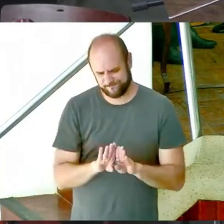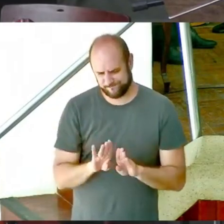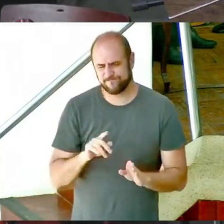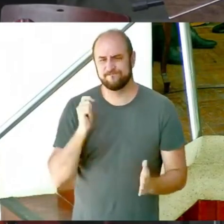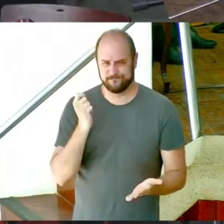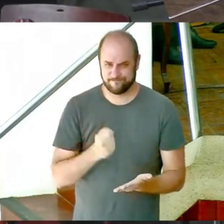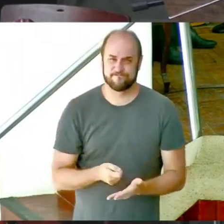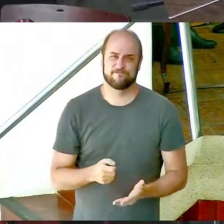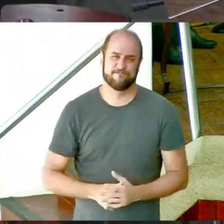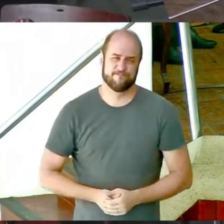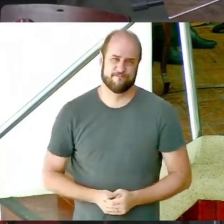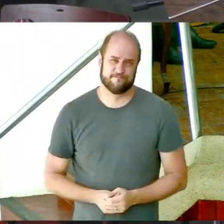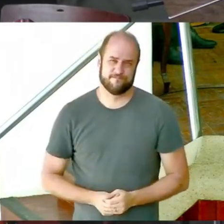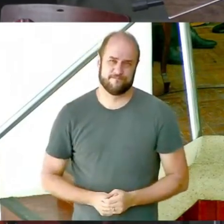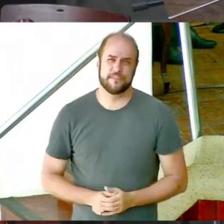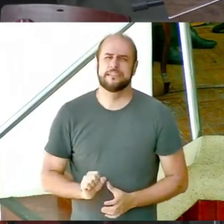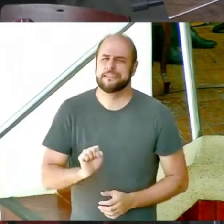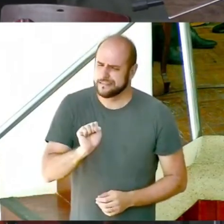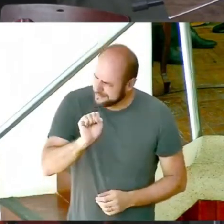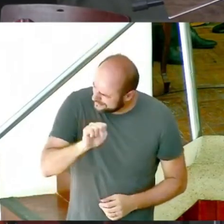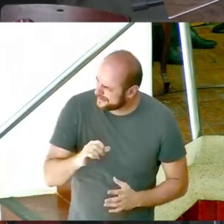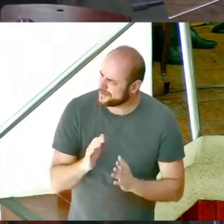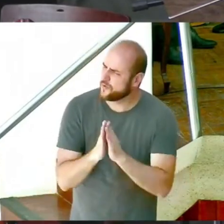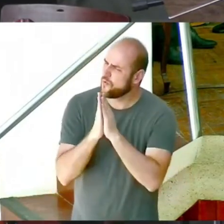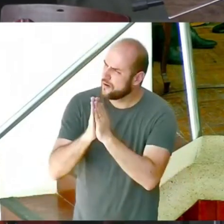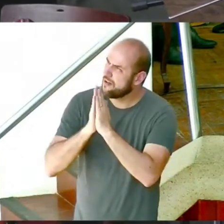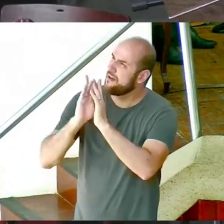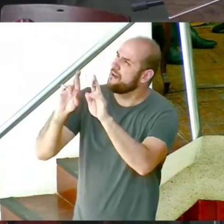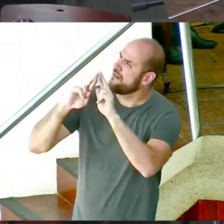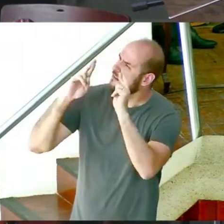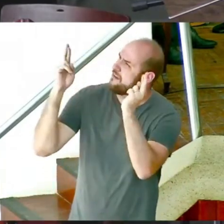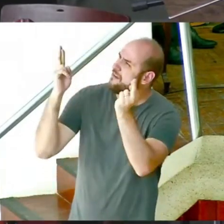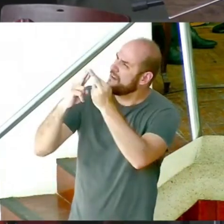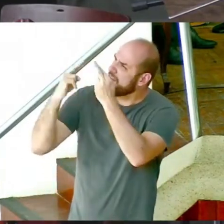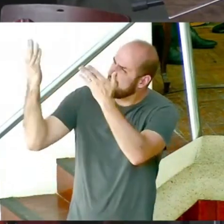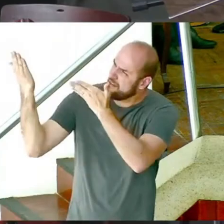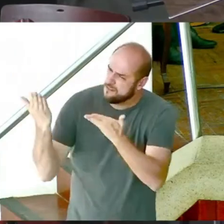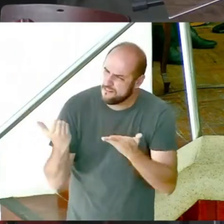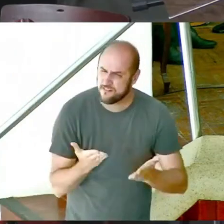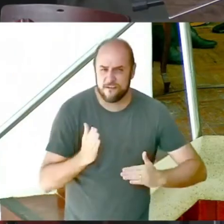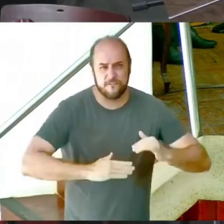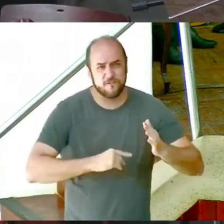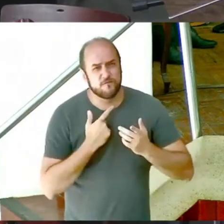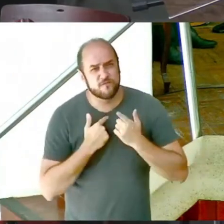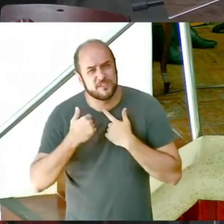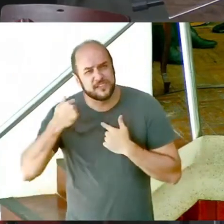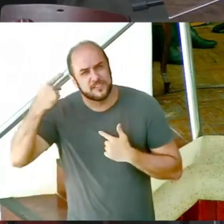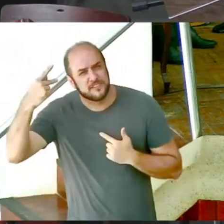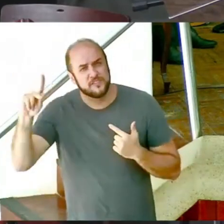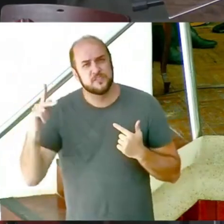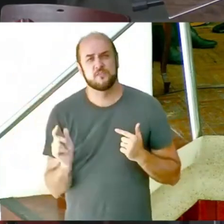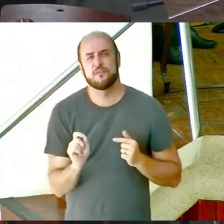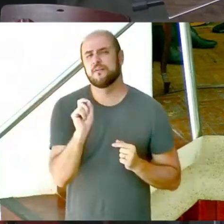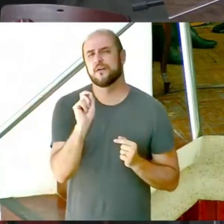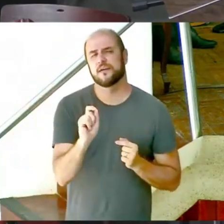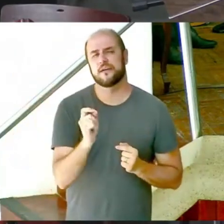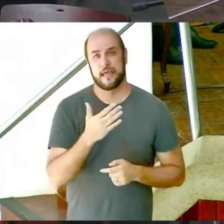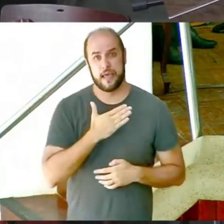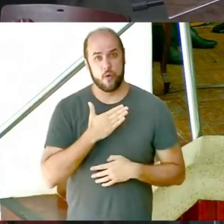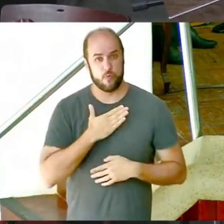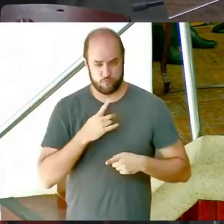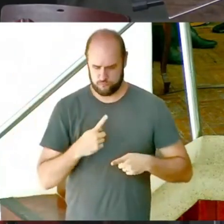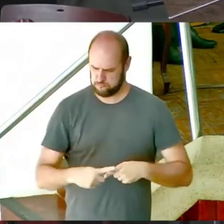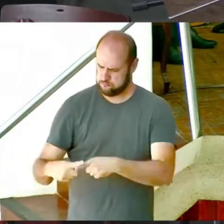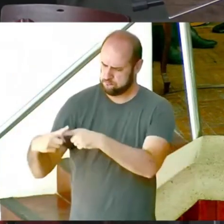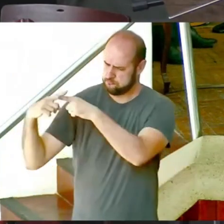Ensino: ao orarmos, venha o teu reino, seja feita a tua vontade. Isso significa tomar a minha cruz e a